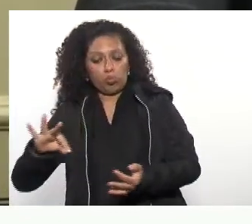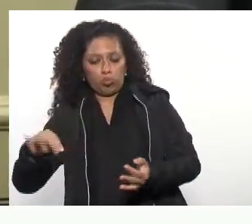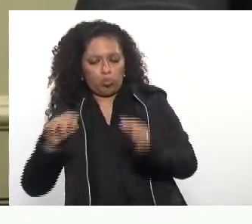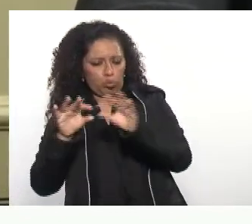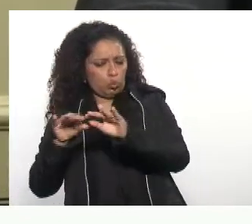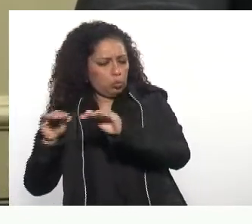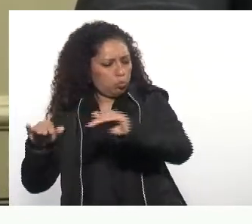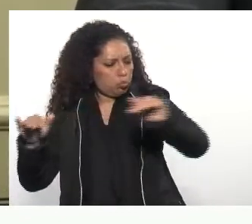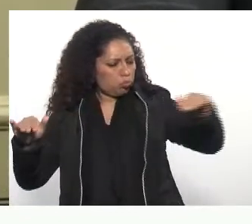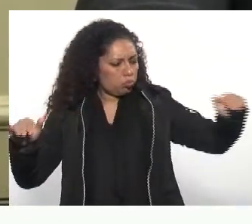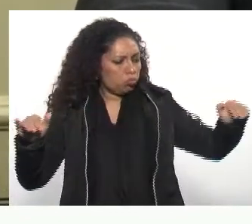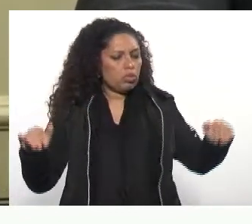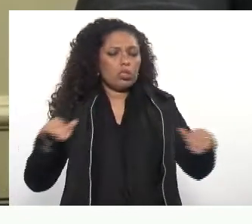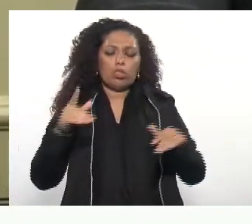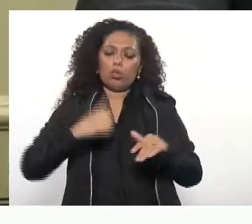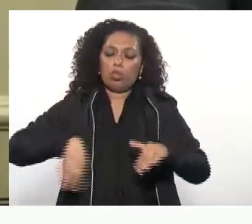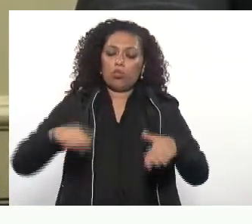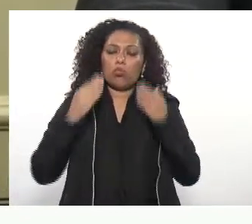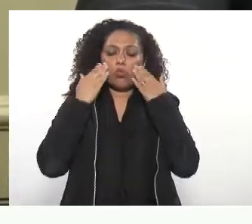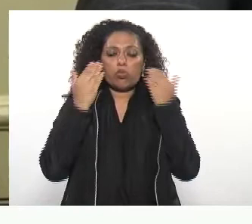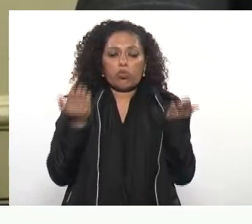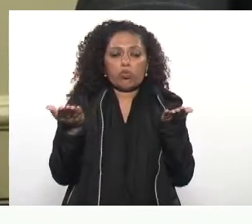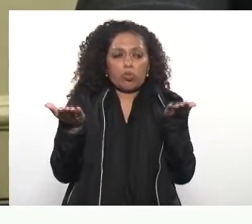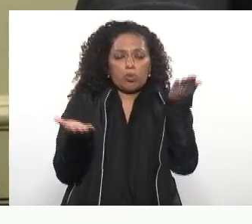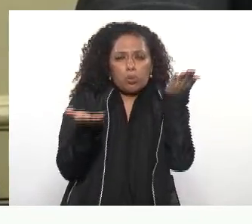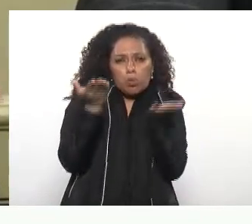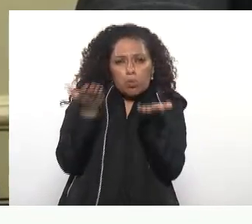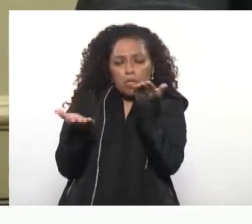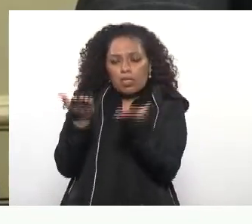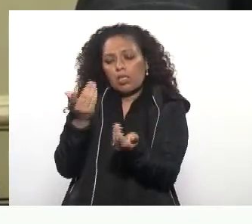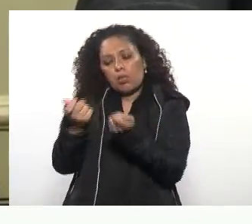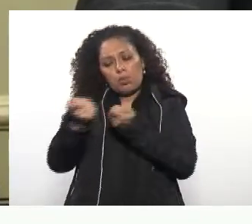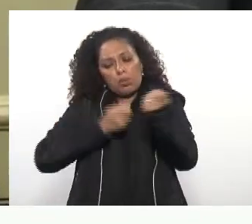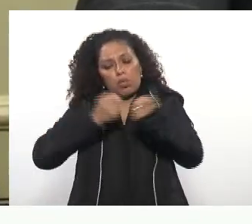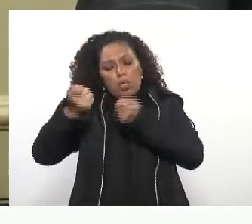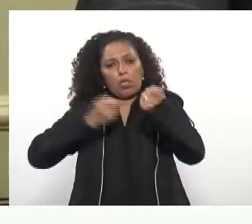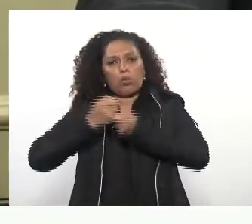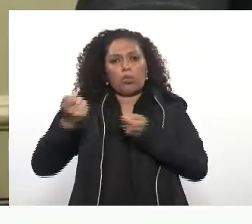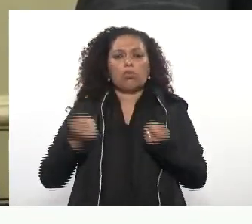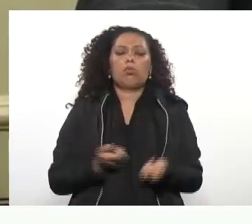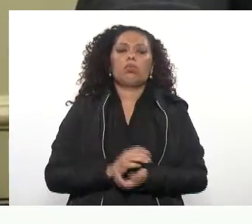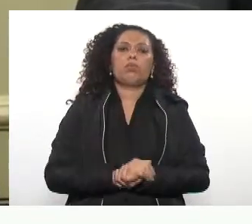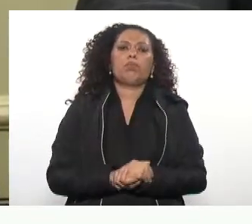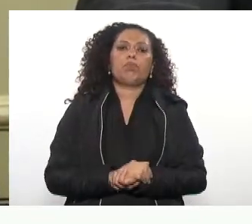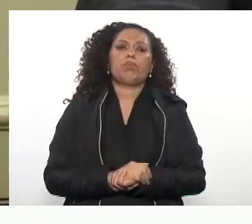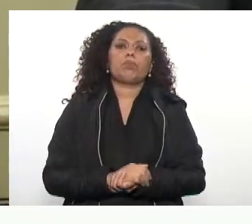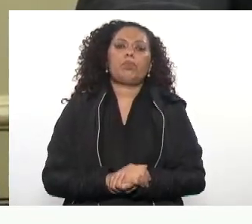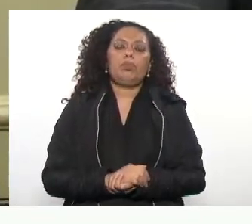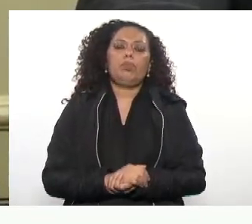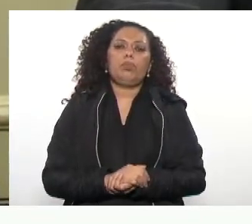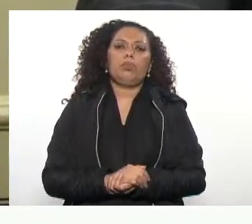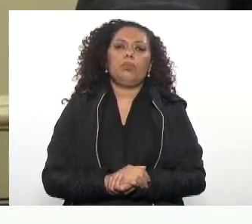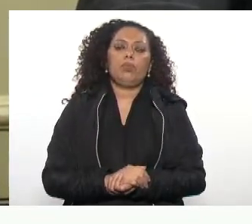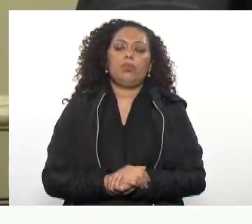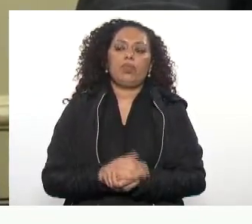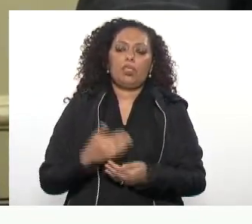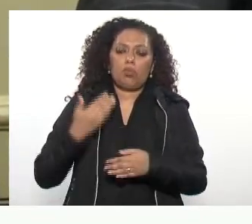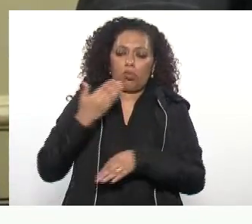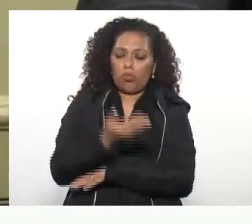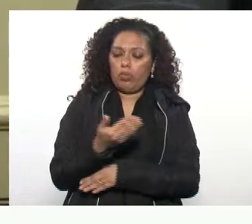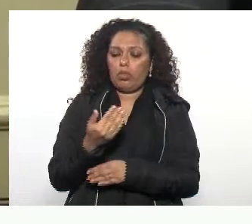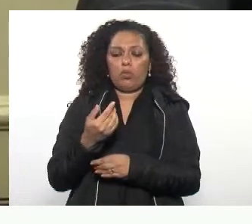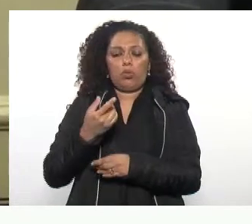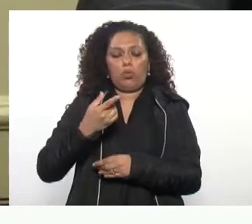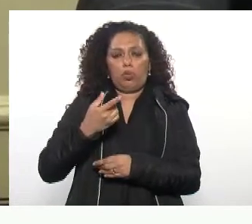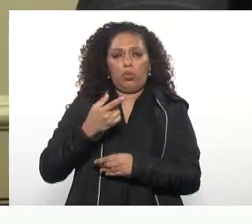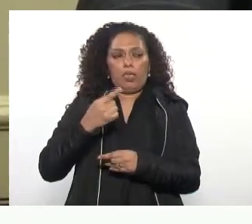tarifária, e para que haja um reequilíbrio econômico-financeiro, para que então possa ser implantado. E essa iniciativa ela não parte